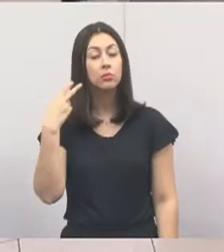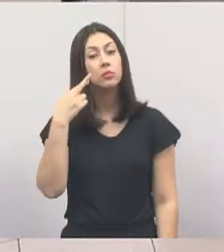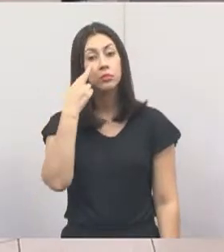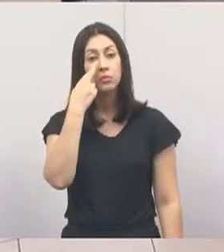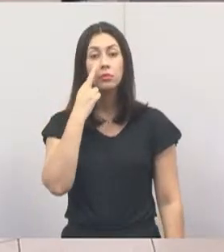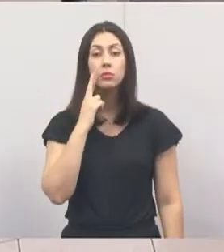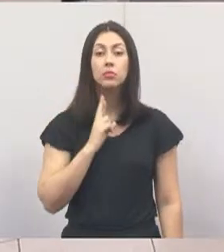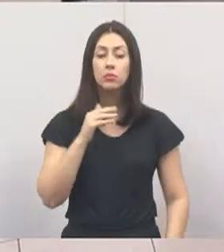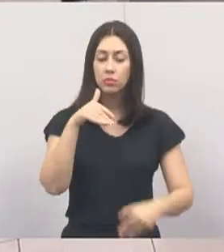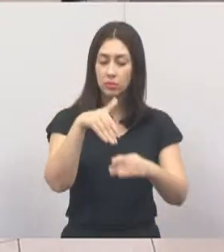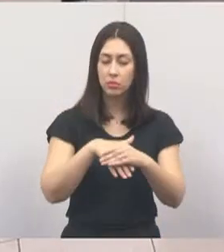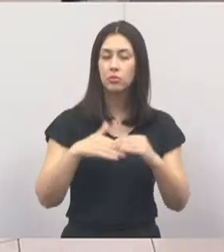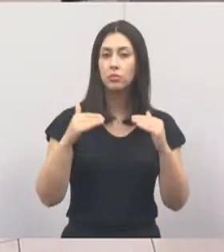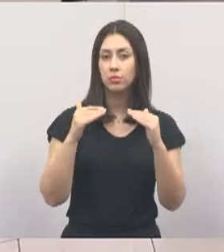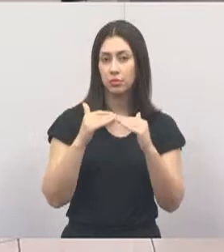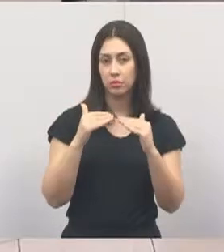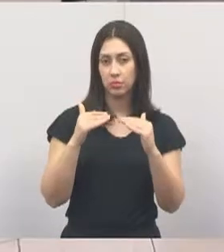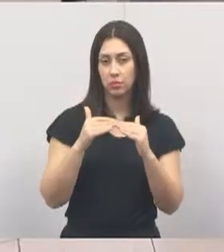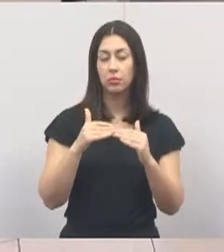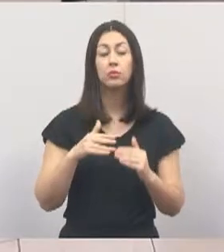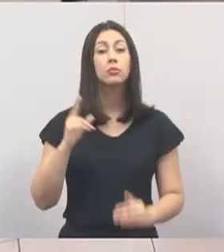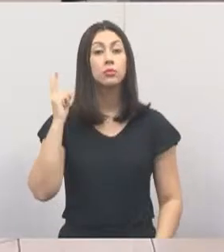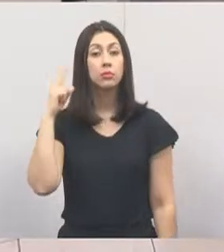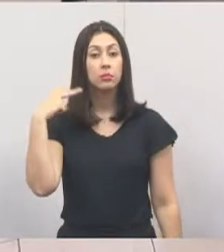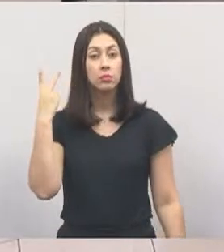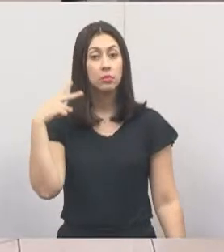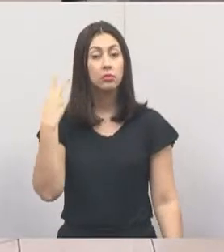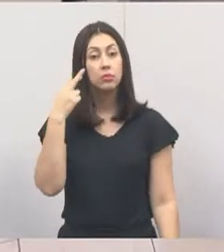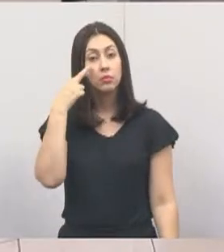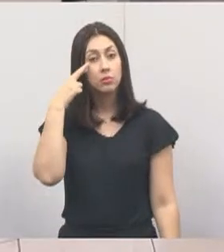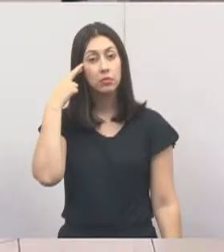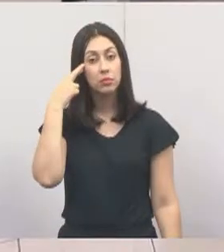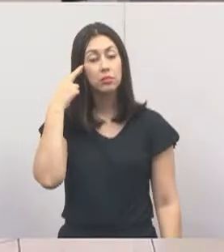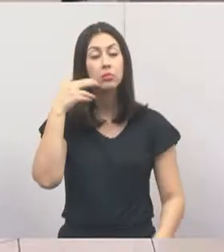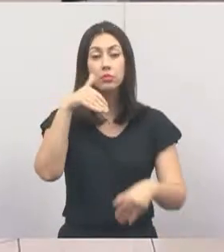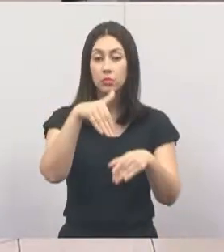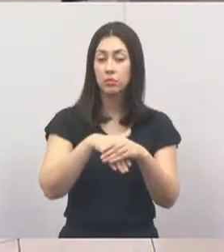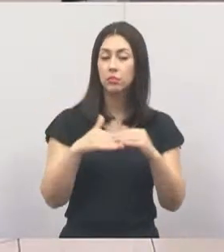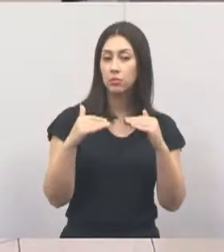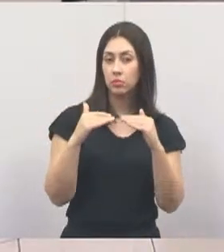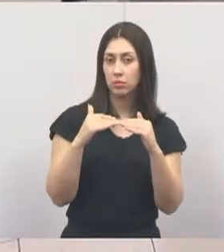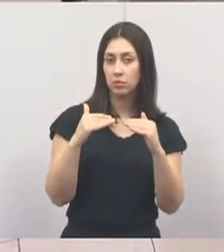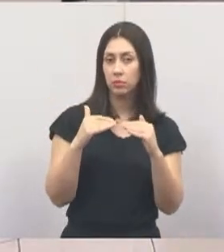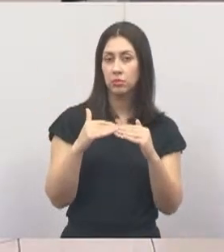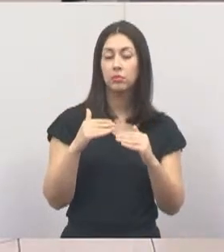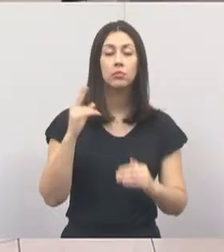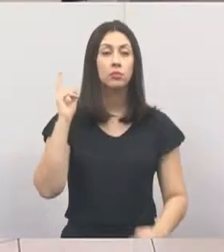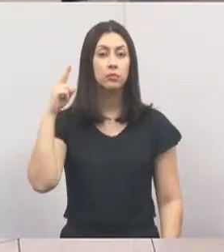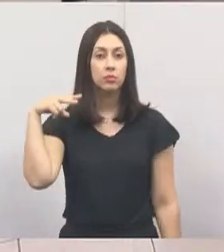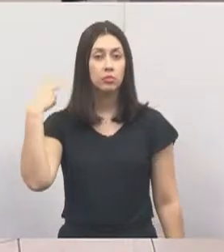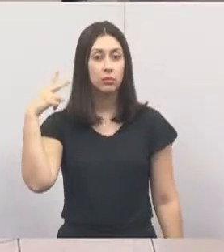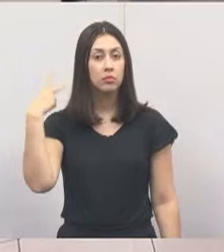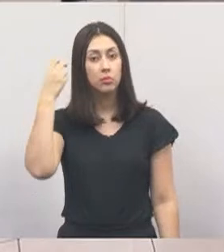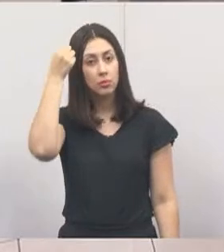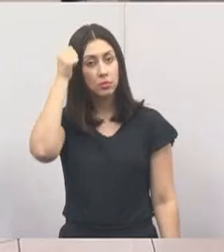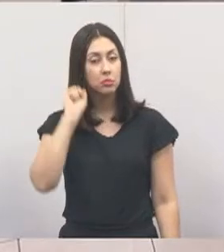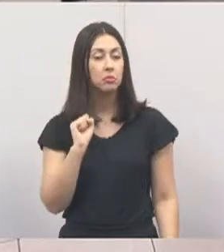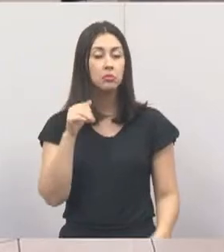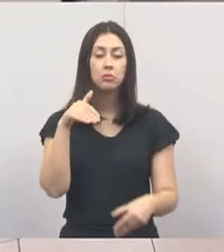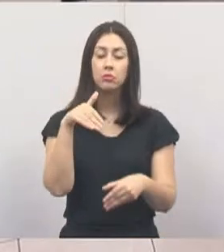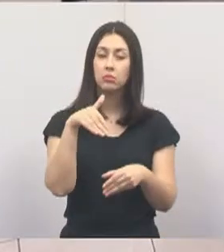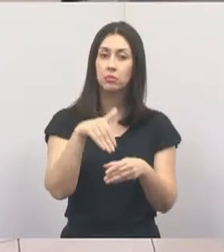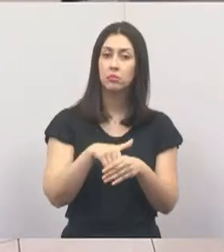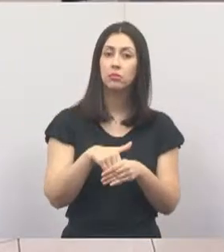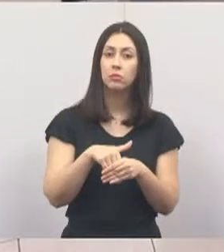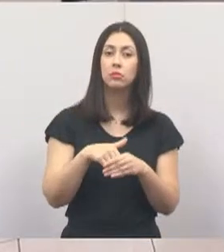Rogério Timóteo? Favorável. Como vota o vereador Roninha? Favorável. Como vota a vereadora Sônia Patas